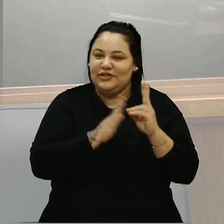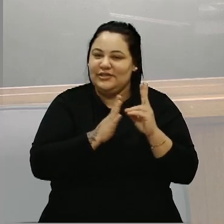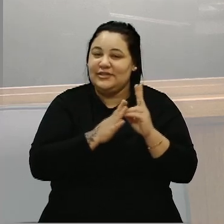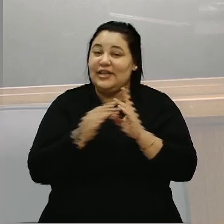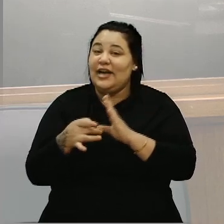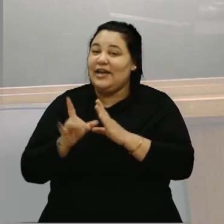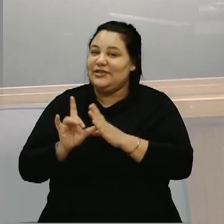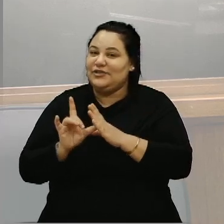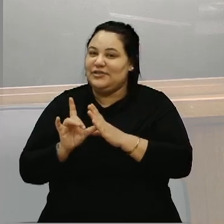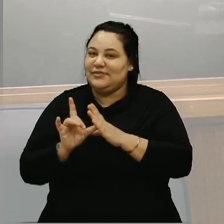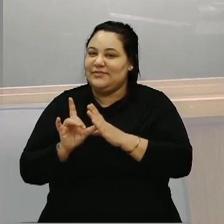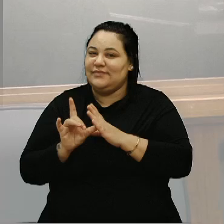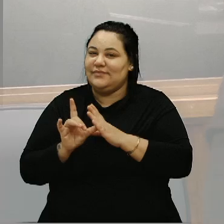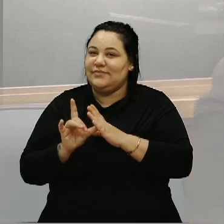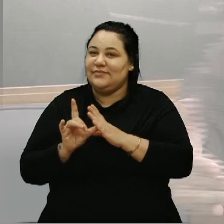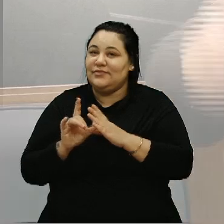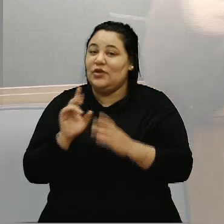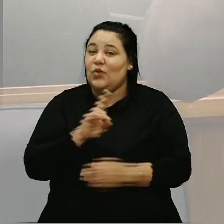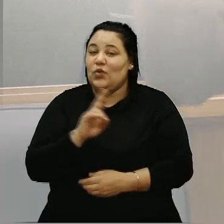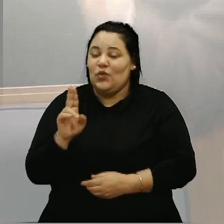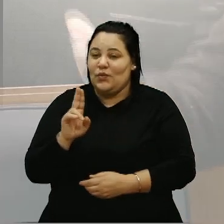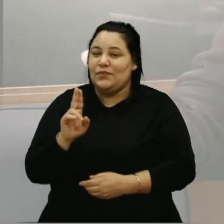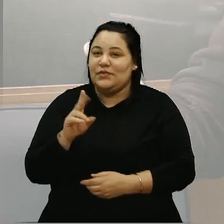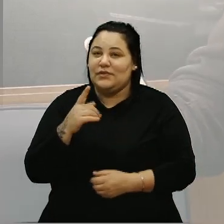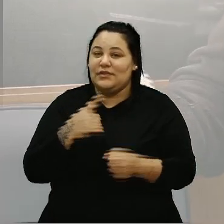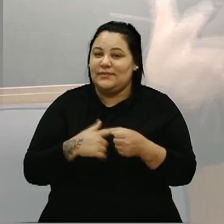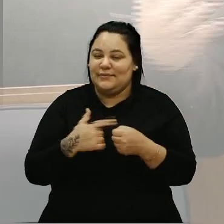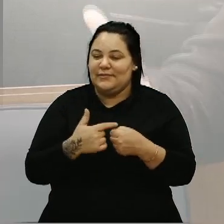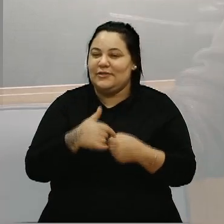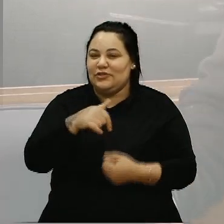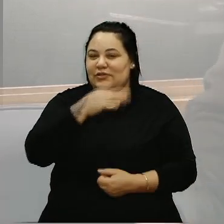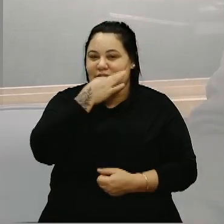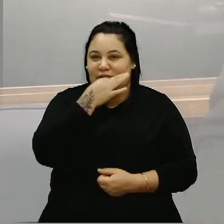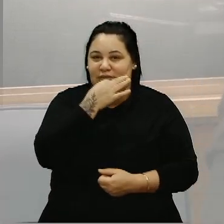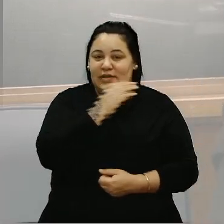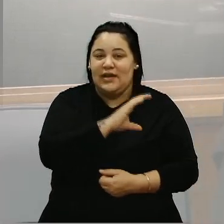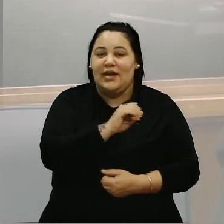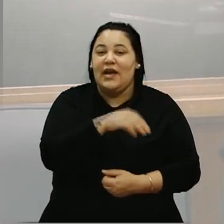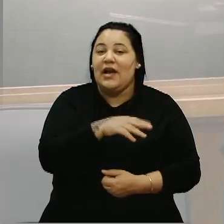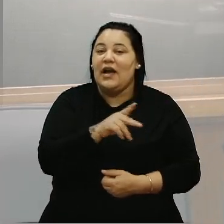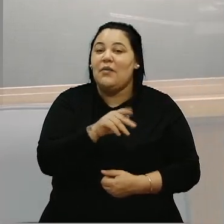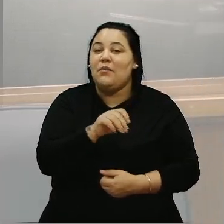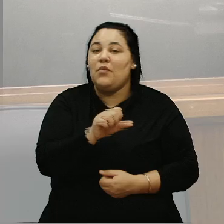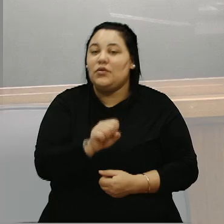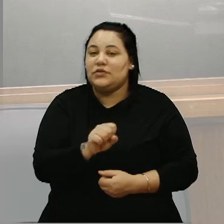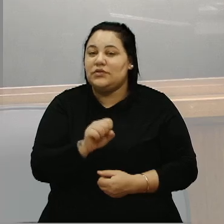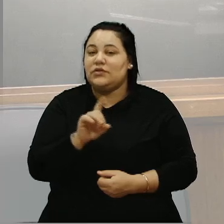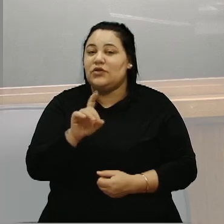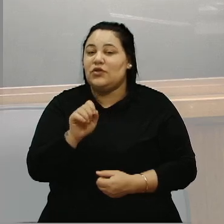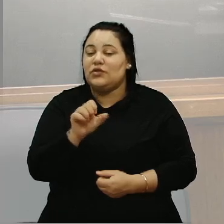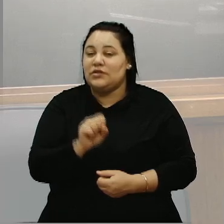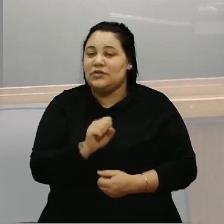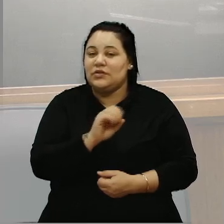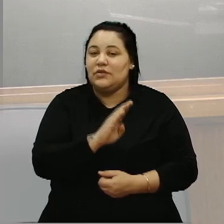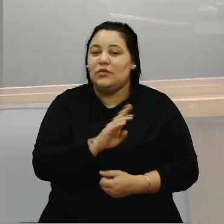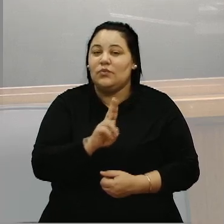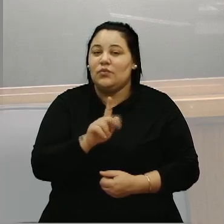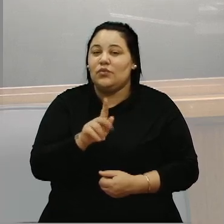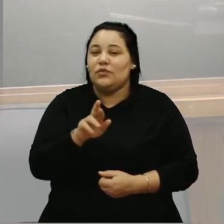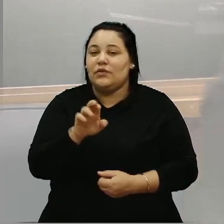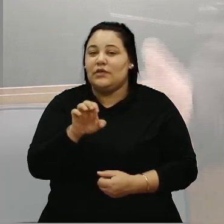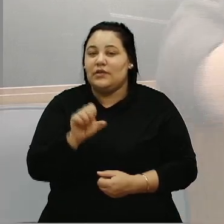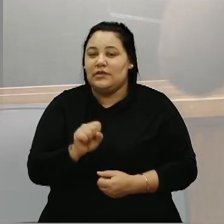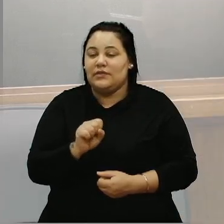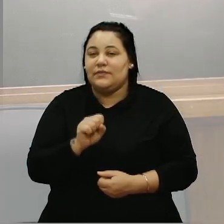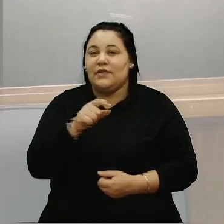Tanto que o nome da nossa cidade, ele começa, né, a primeira forma de conhecer Caxias era o Campo dos Bugres. Então, a homenagem a esses